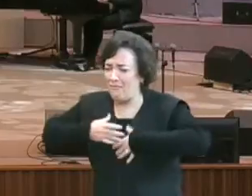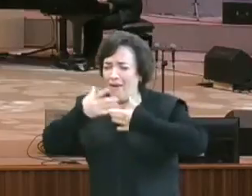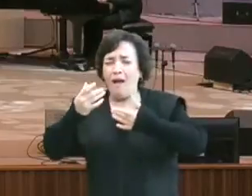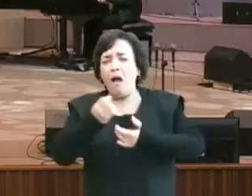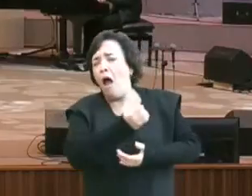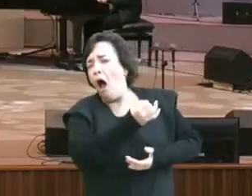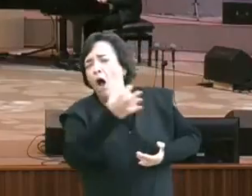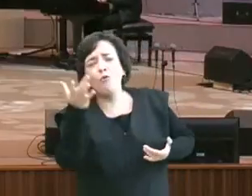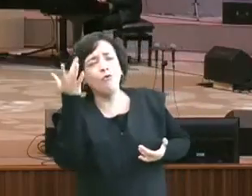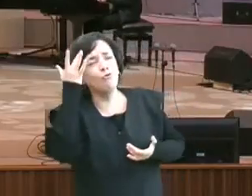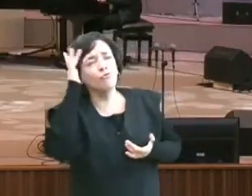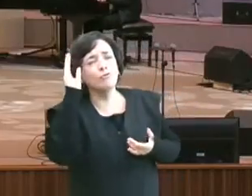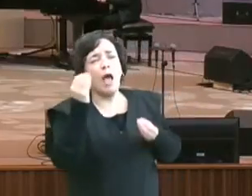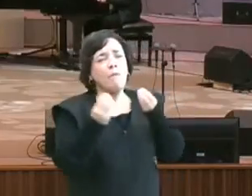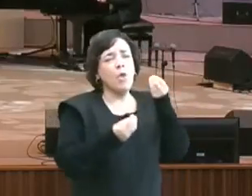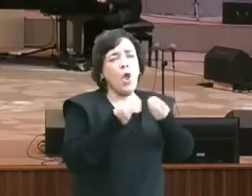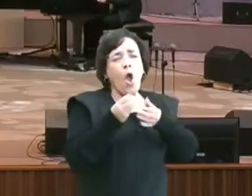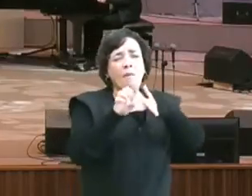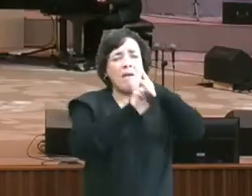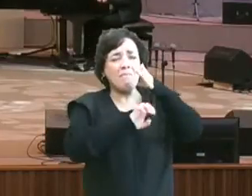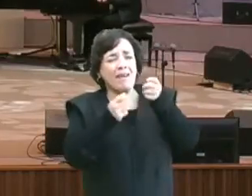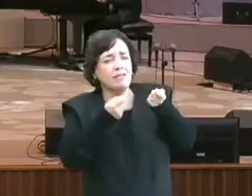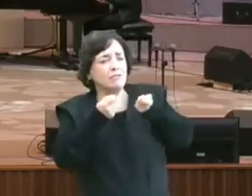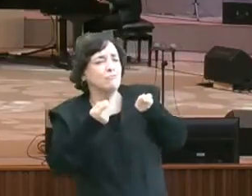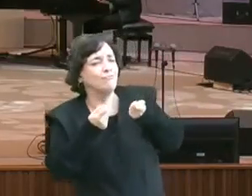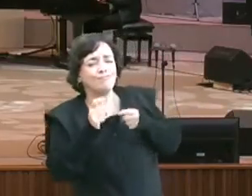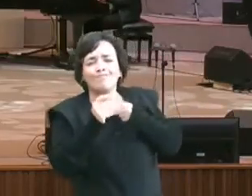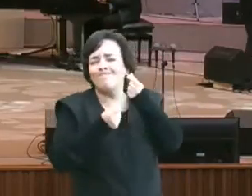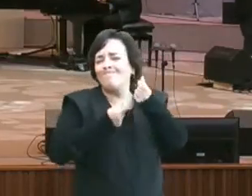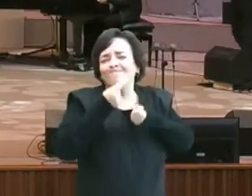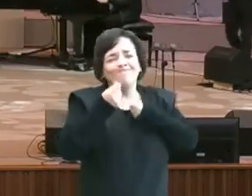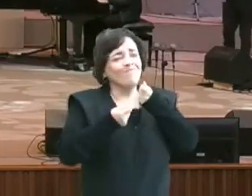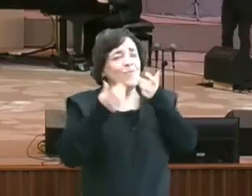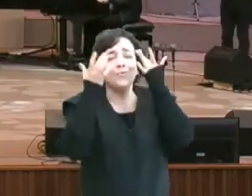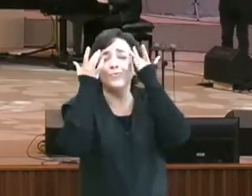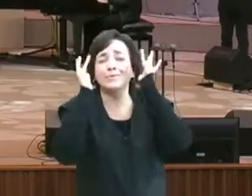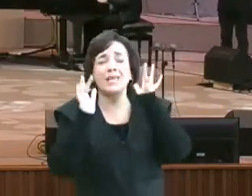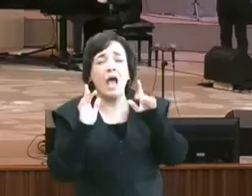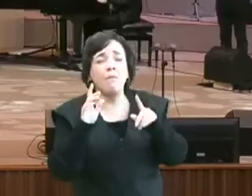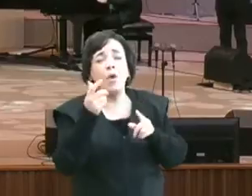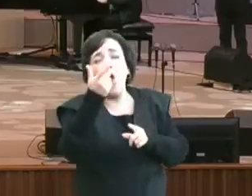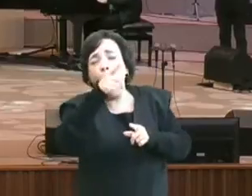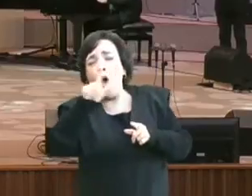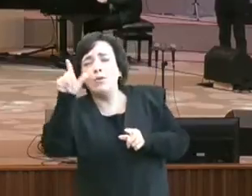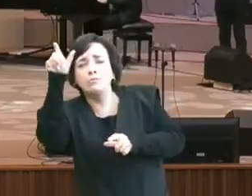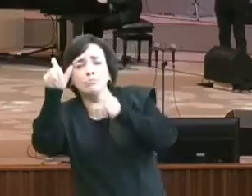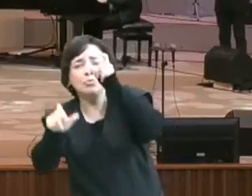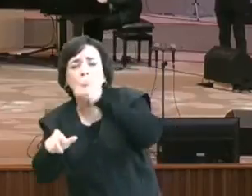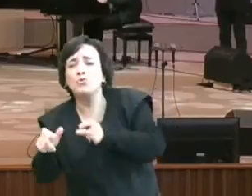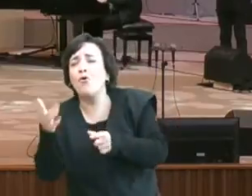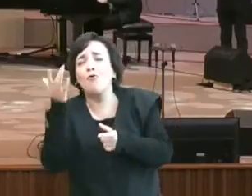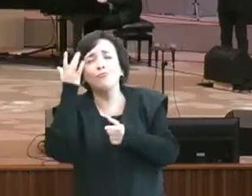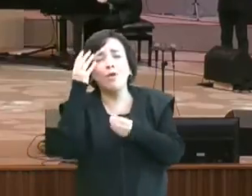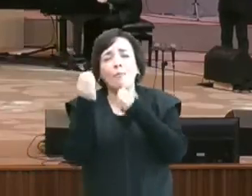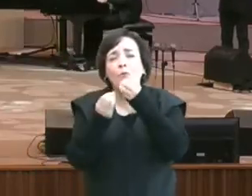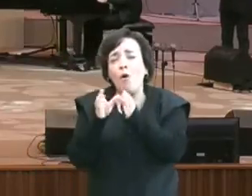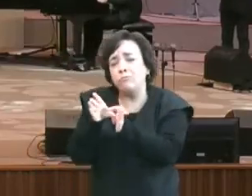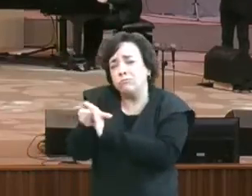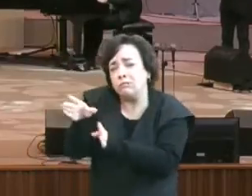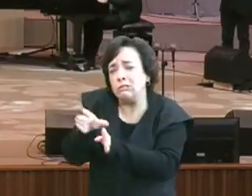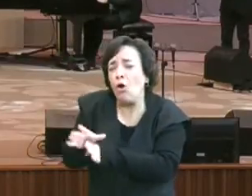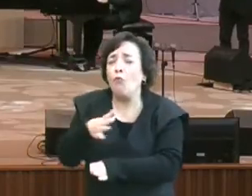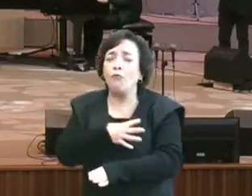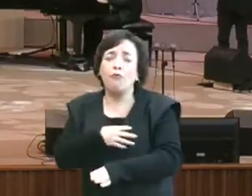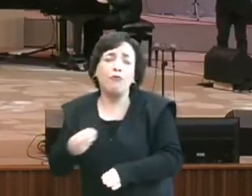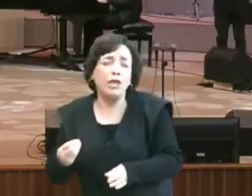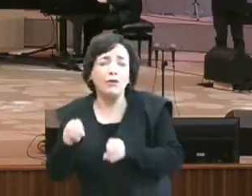sabem como administrar os negócios, outros não sabem como alcançar e tocar o coração dos filhos, outros não sabem o que fazer,